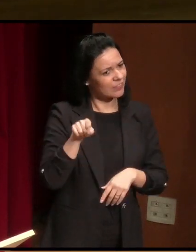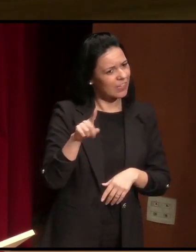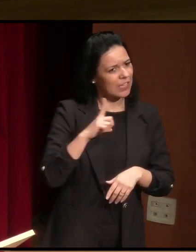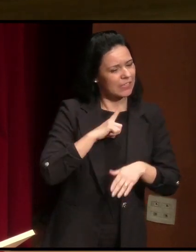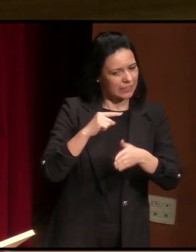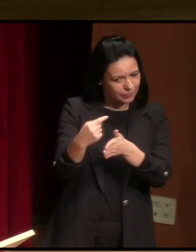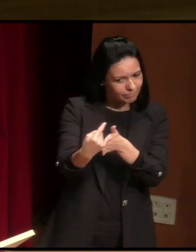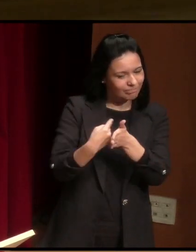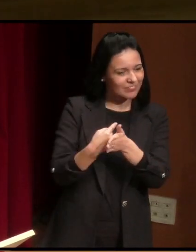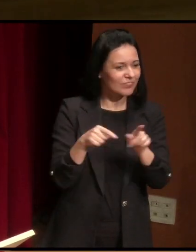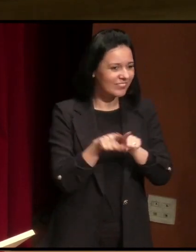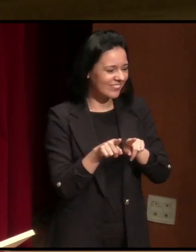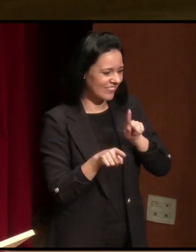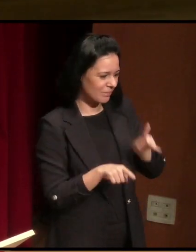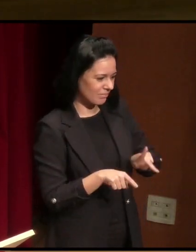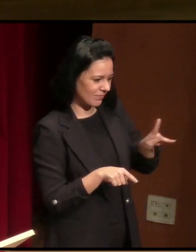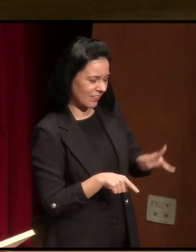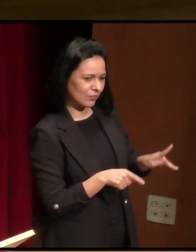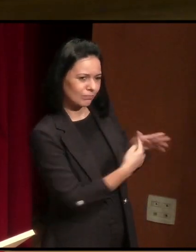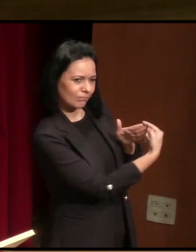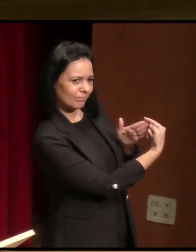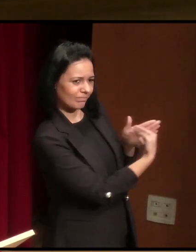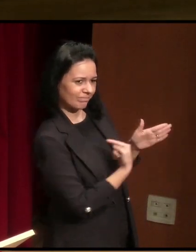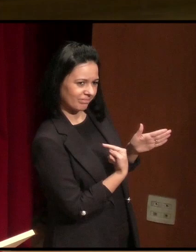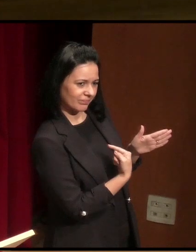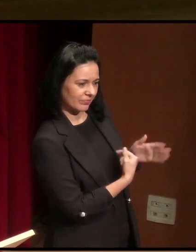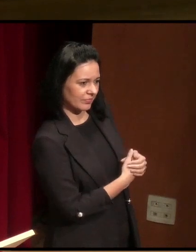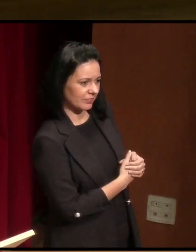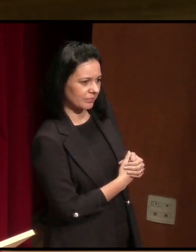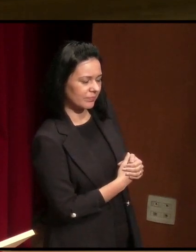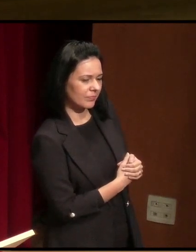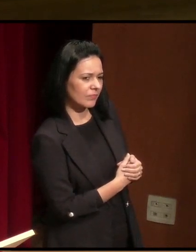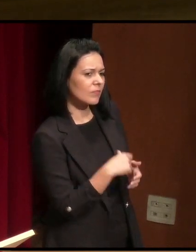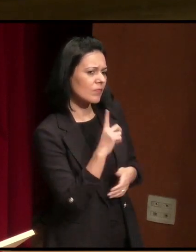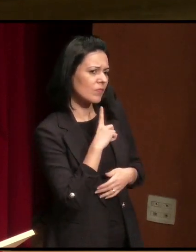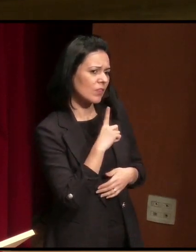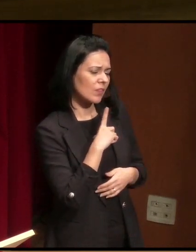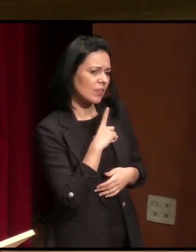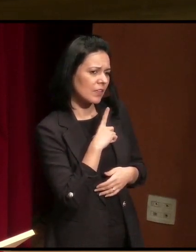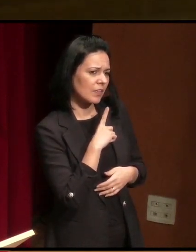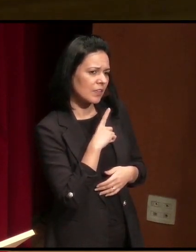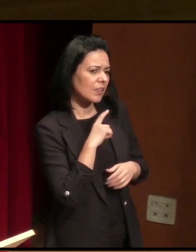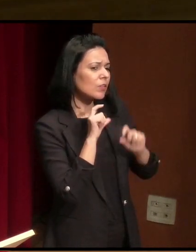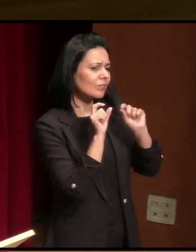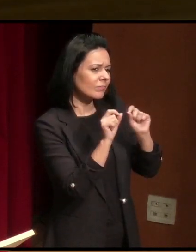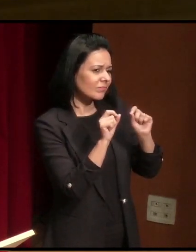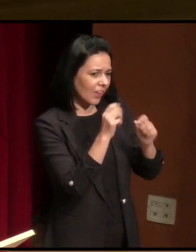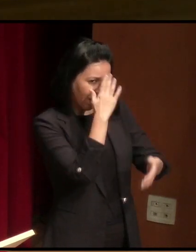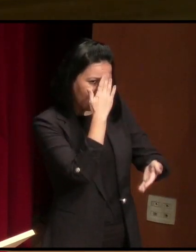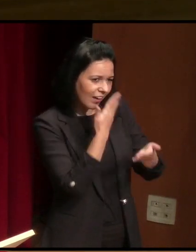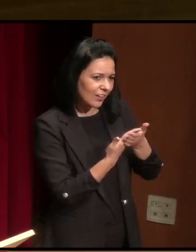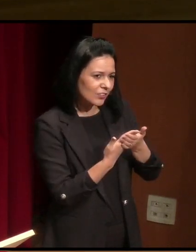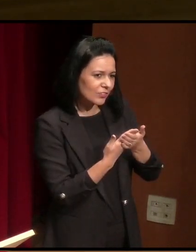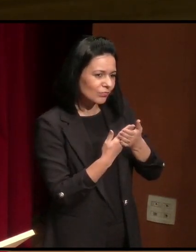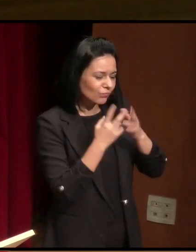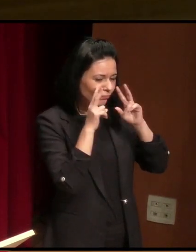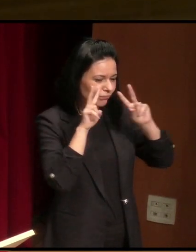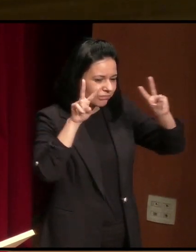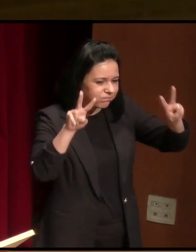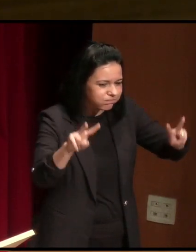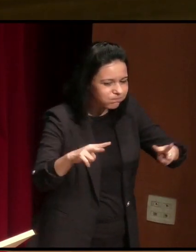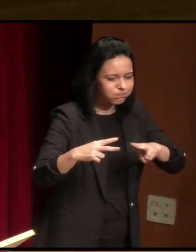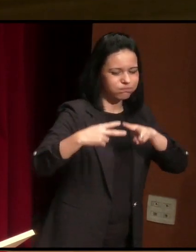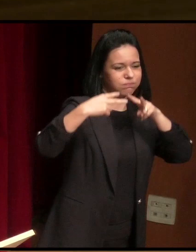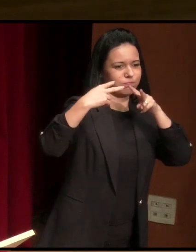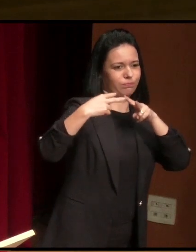me fez, pastor Vinícius. Eu tenho comigo um tema chamado troca de olhares. E o colocar